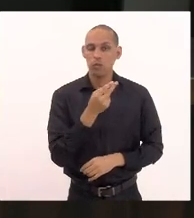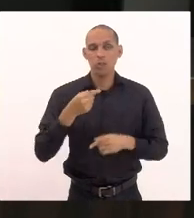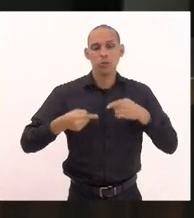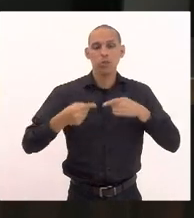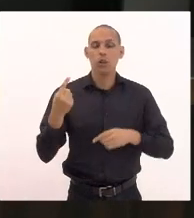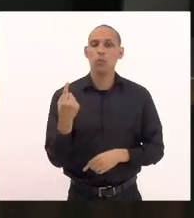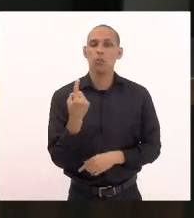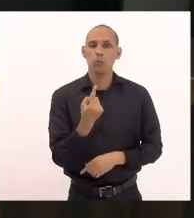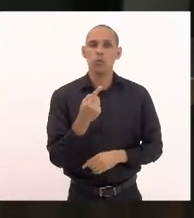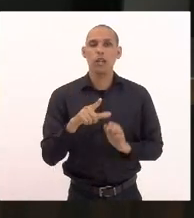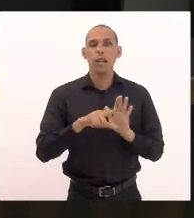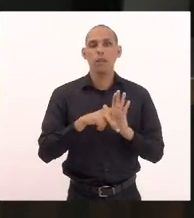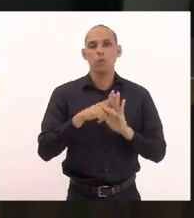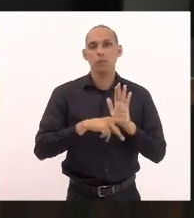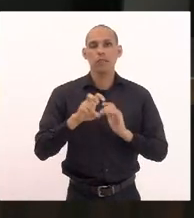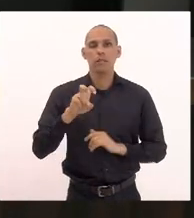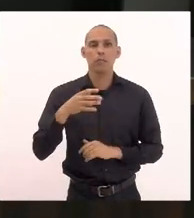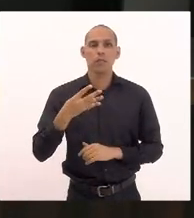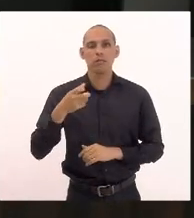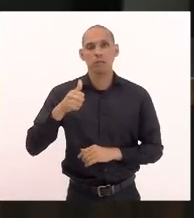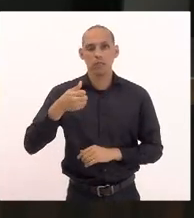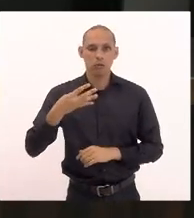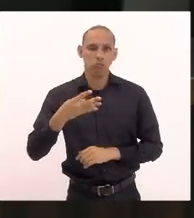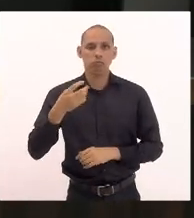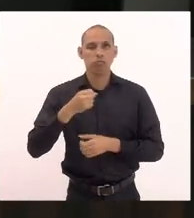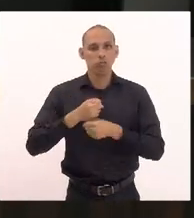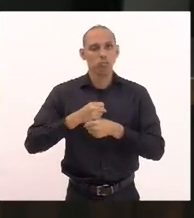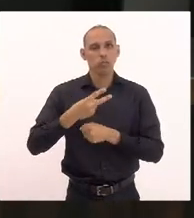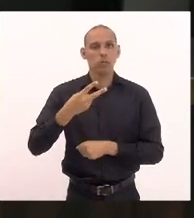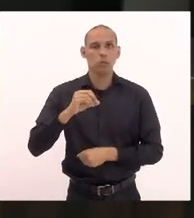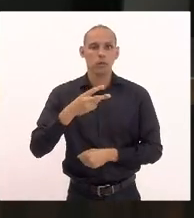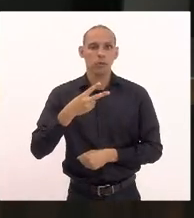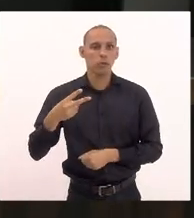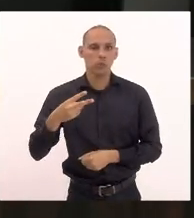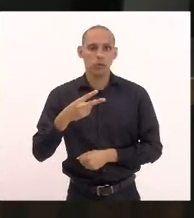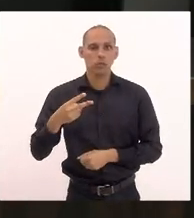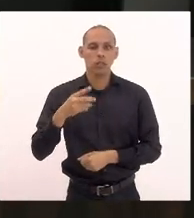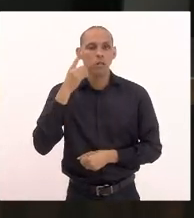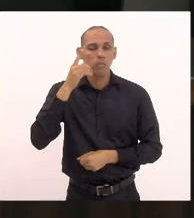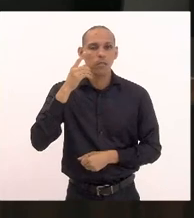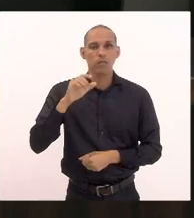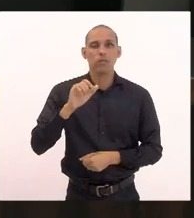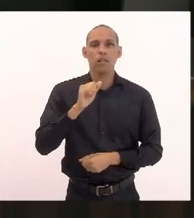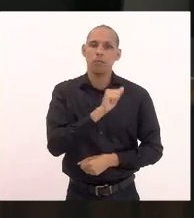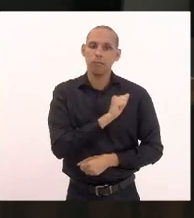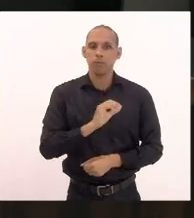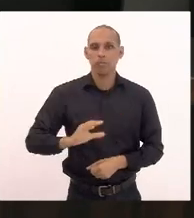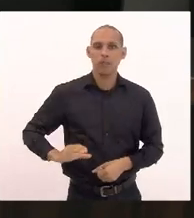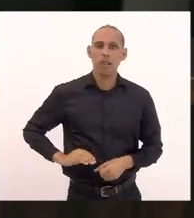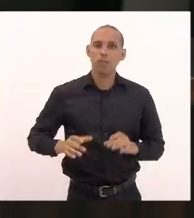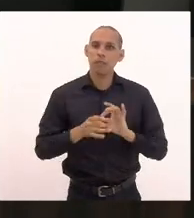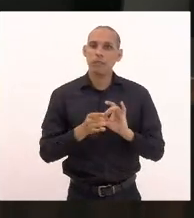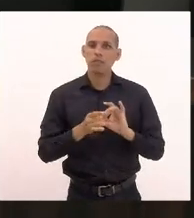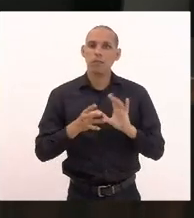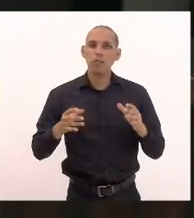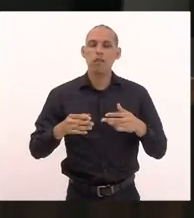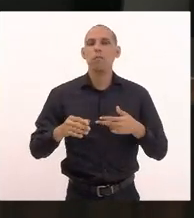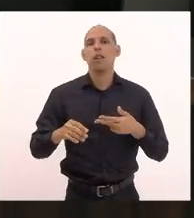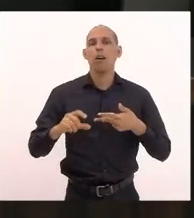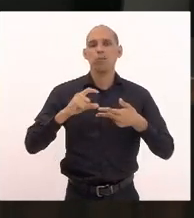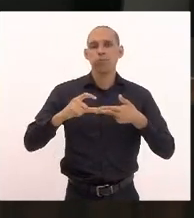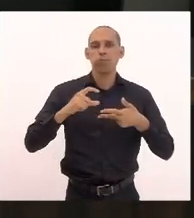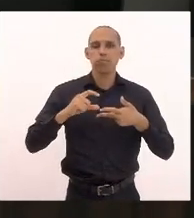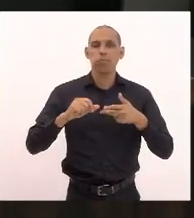única, projeto de lei 5414 de 2022, de autoria do deputado André Siciliano, que autoriza o Poder Executivo a alterar o calendário